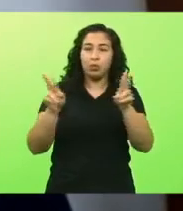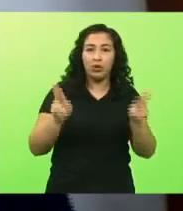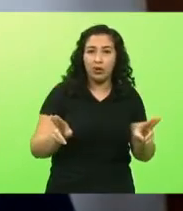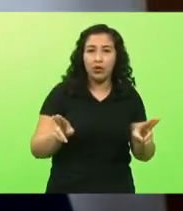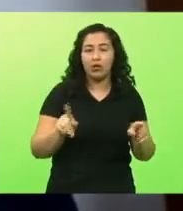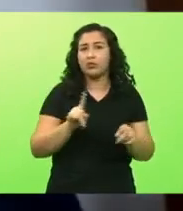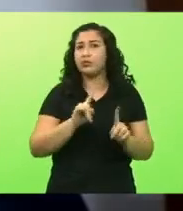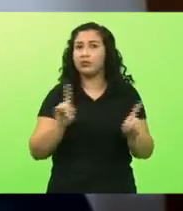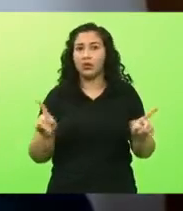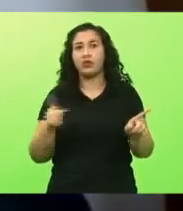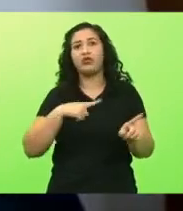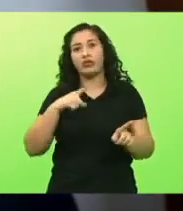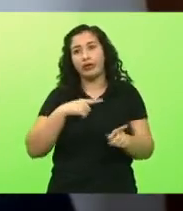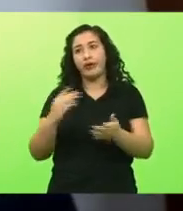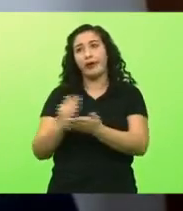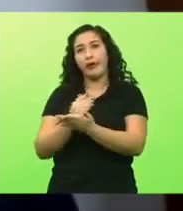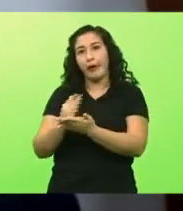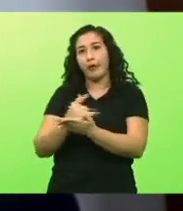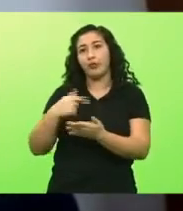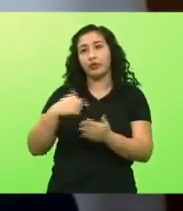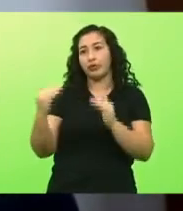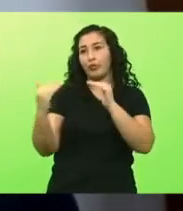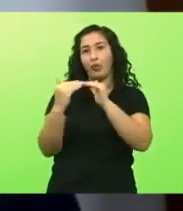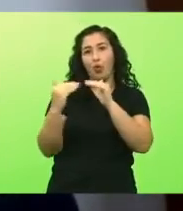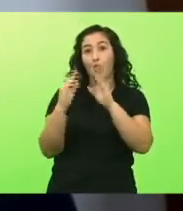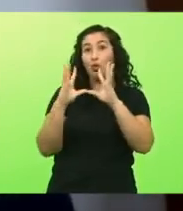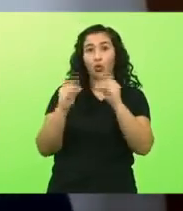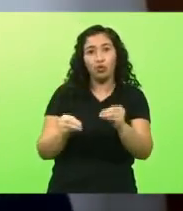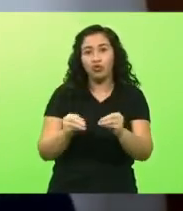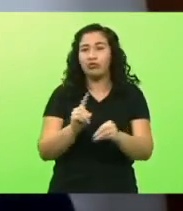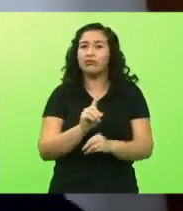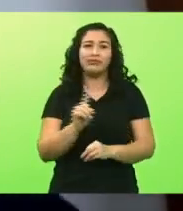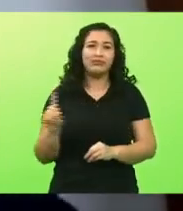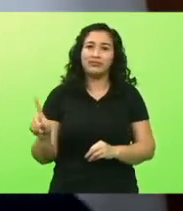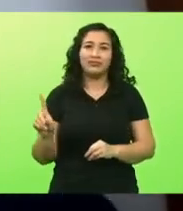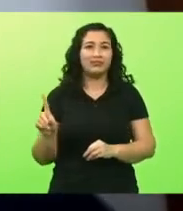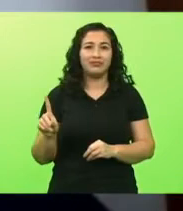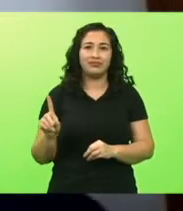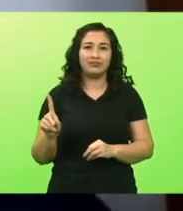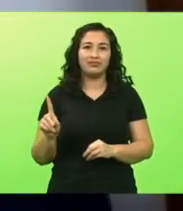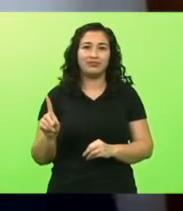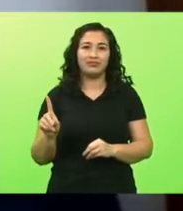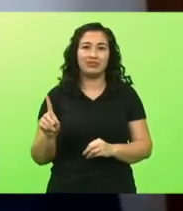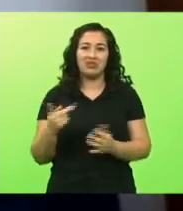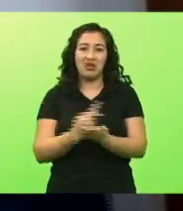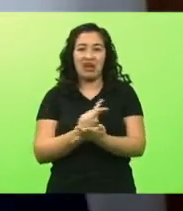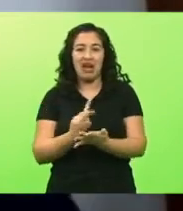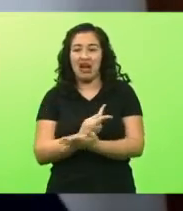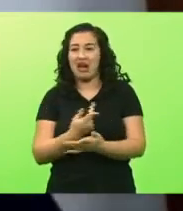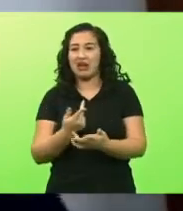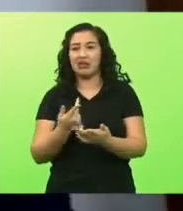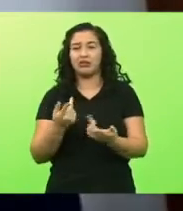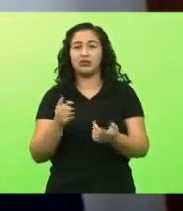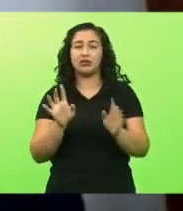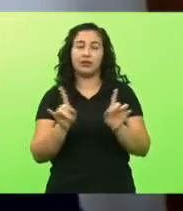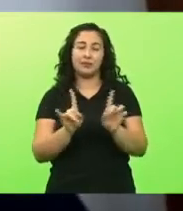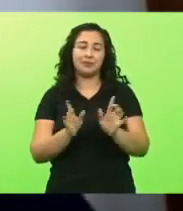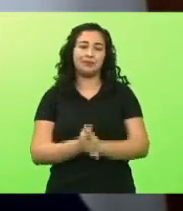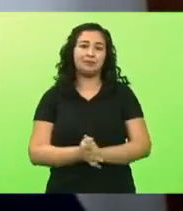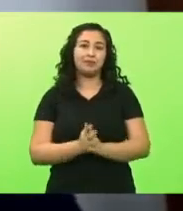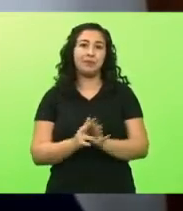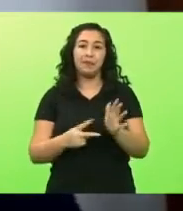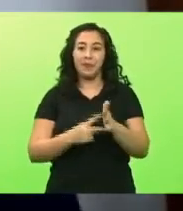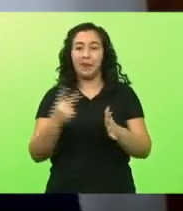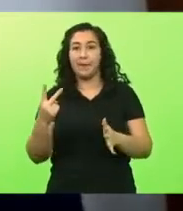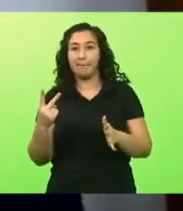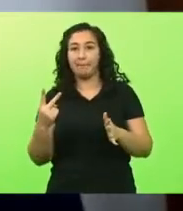indo errado, eu não posso concordar com que tudo possa estar indo errado. Segundo assunto, e muito